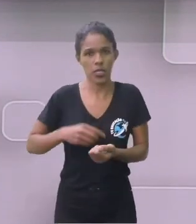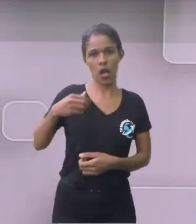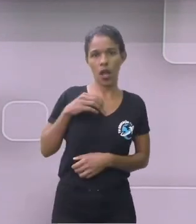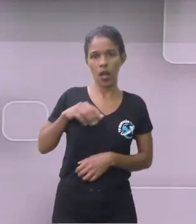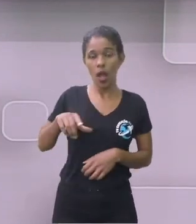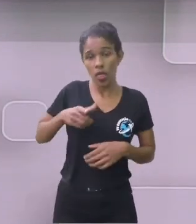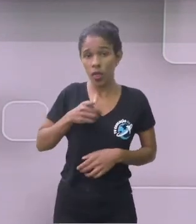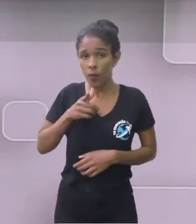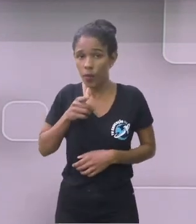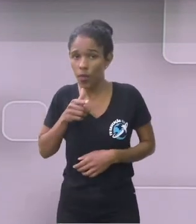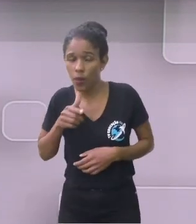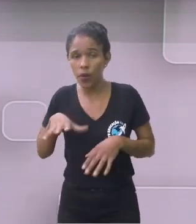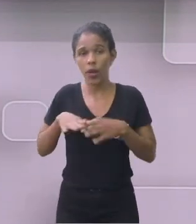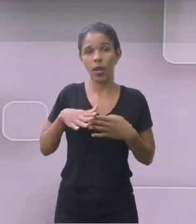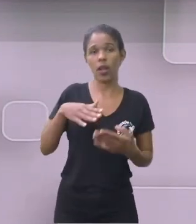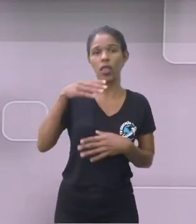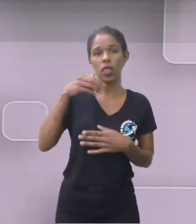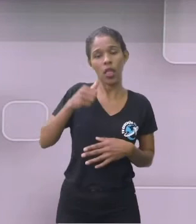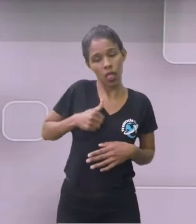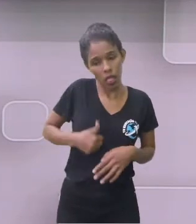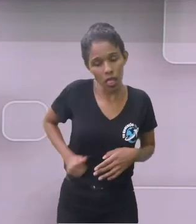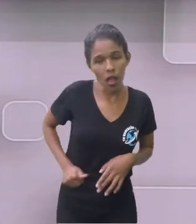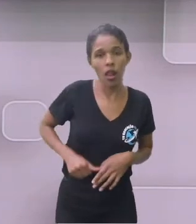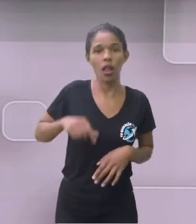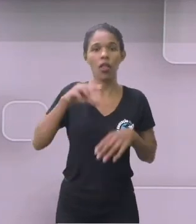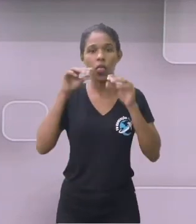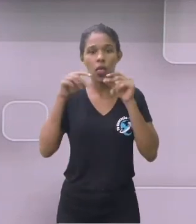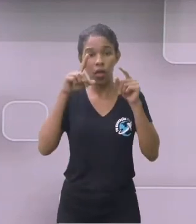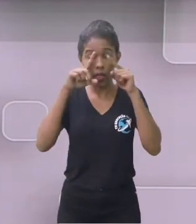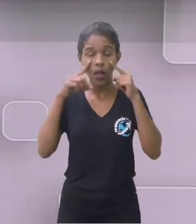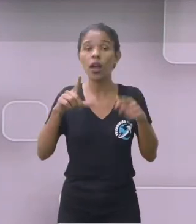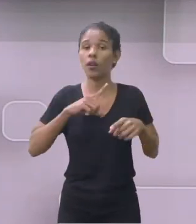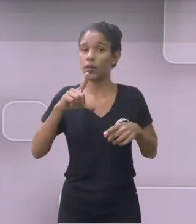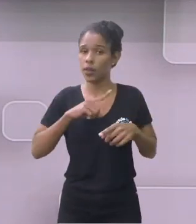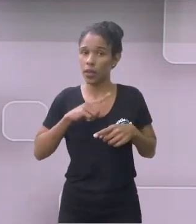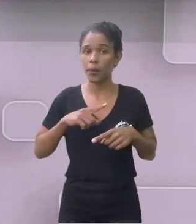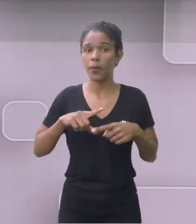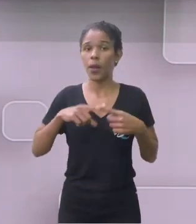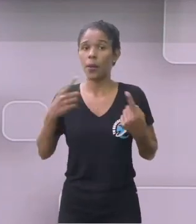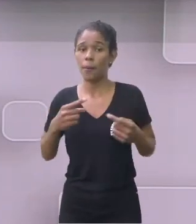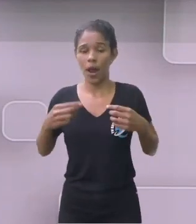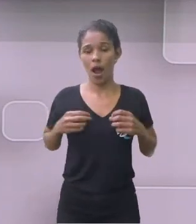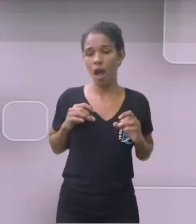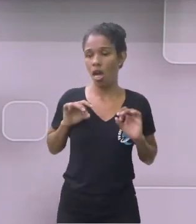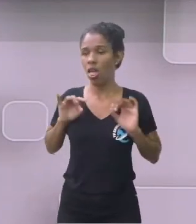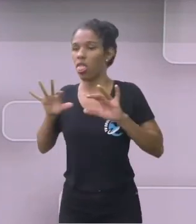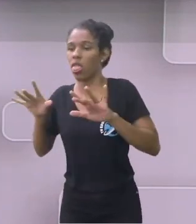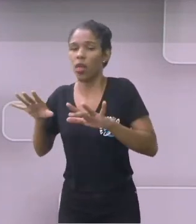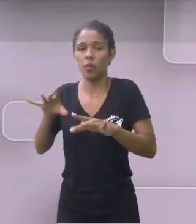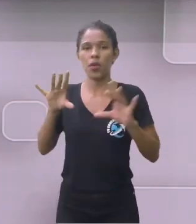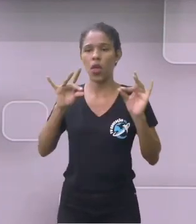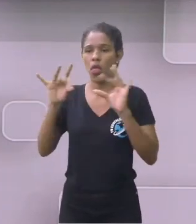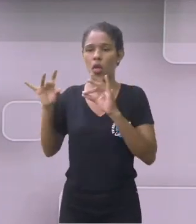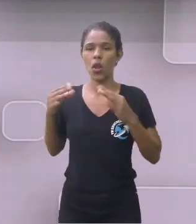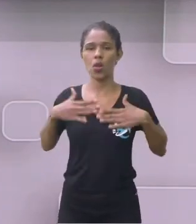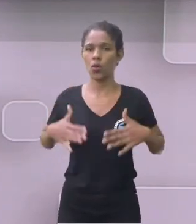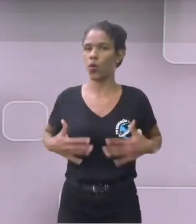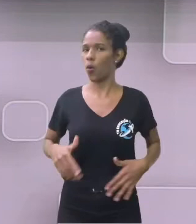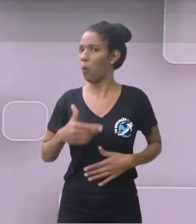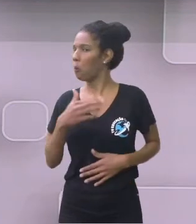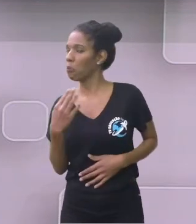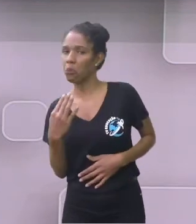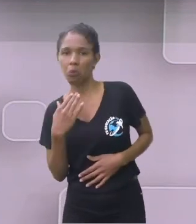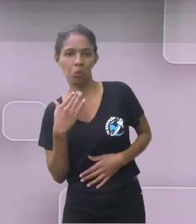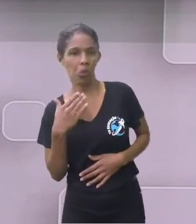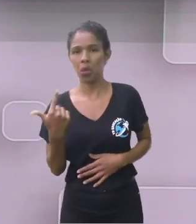na saliva, nas lágrimas e nas fezes, a transmissão por líquidos corporais é desconhecida. Ao contrair o